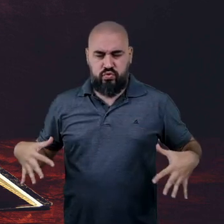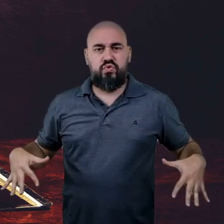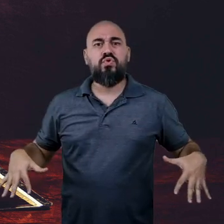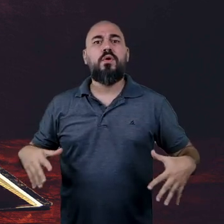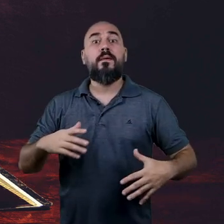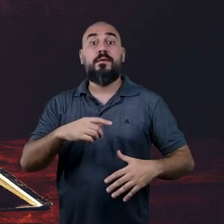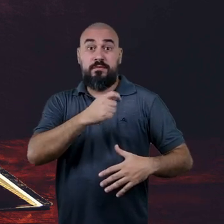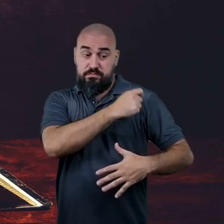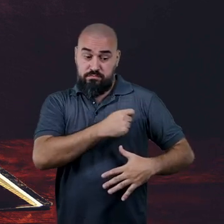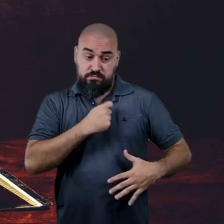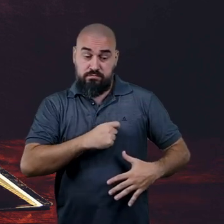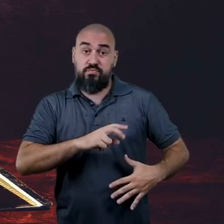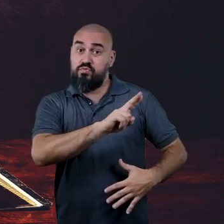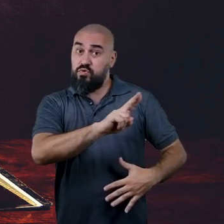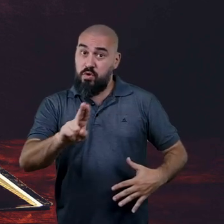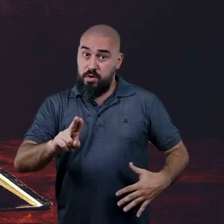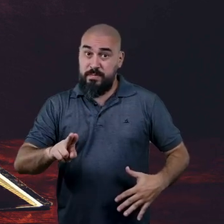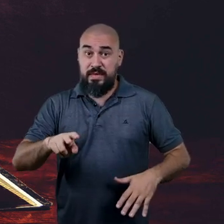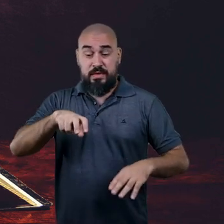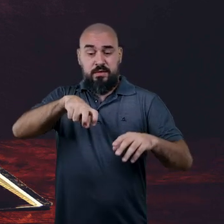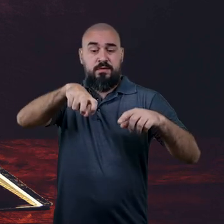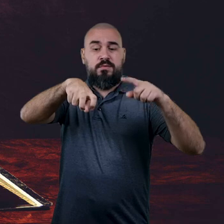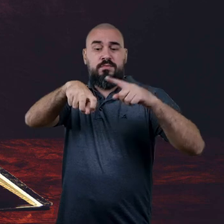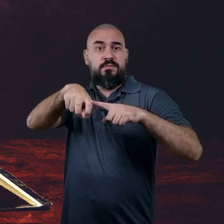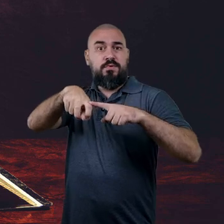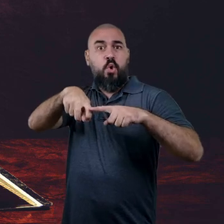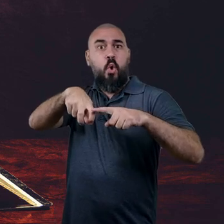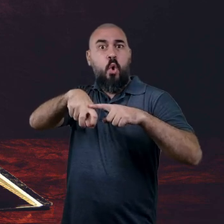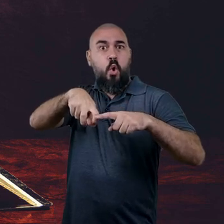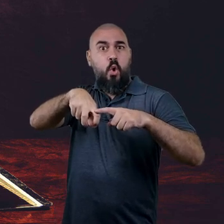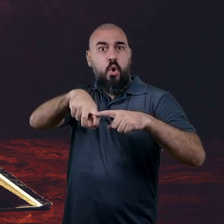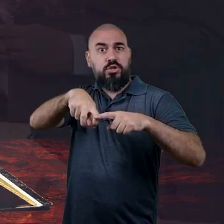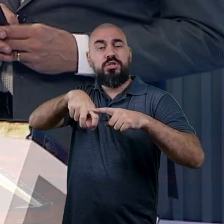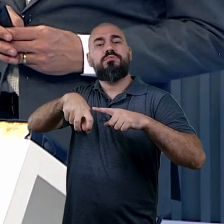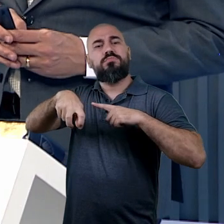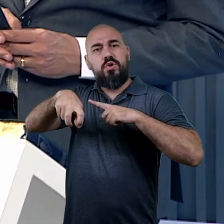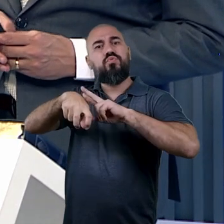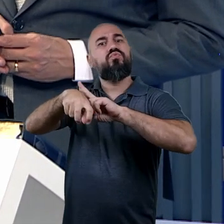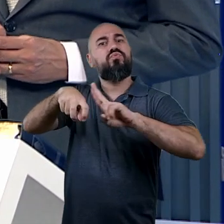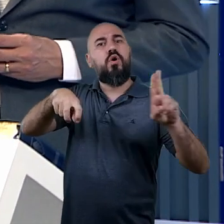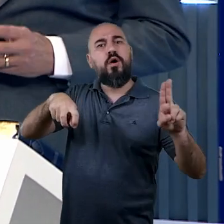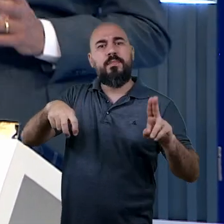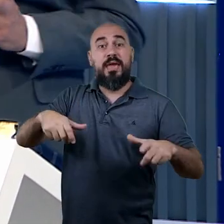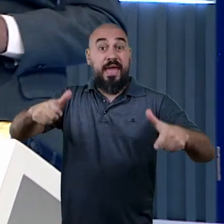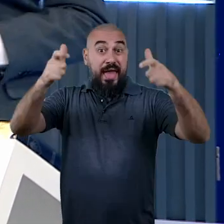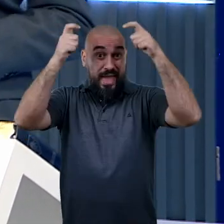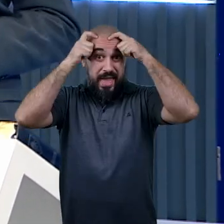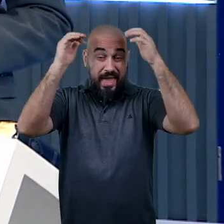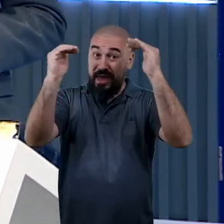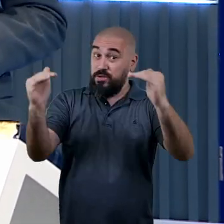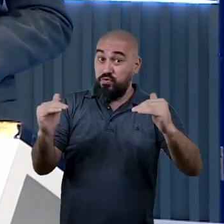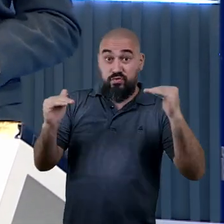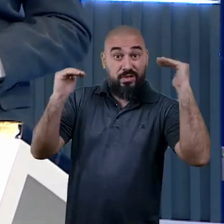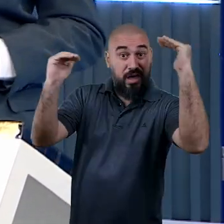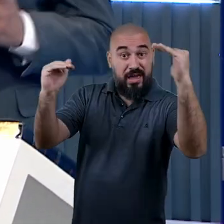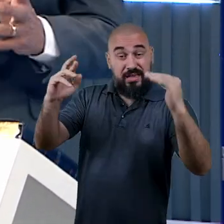Rei dos Reis e Senhor dos Senhores. Que